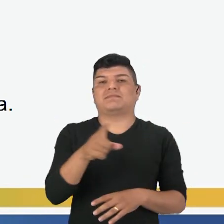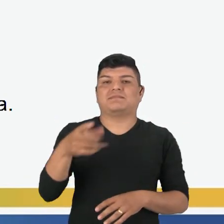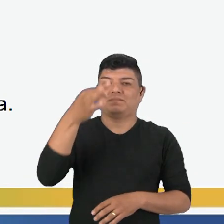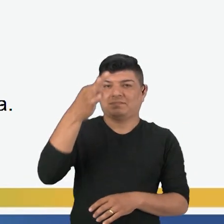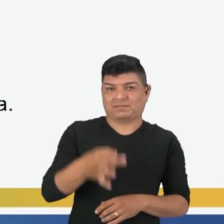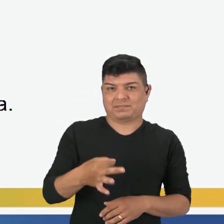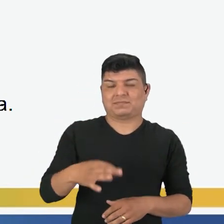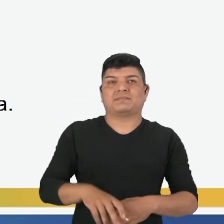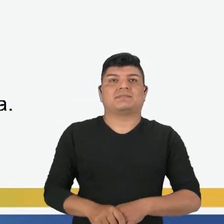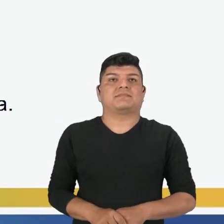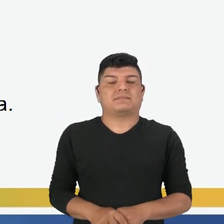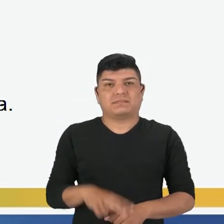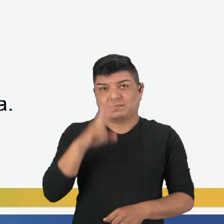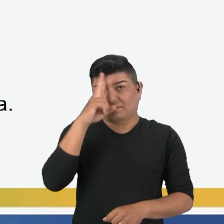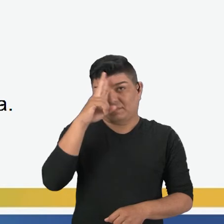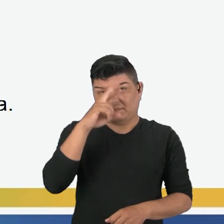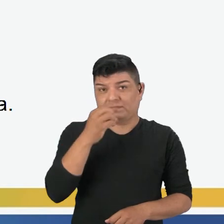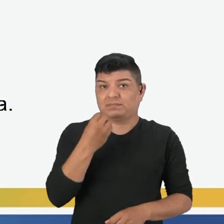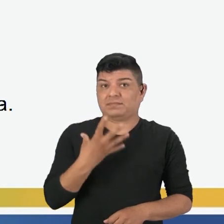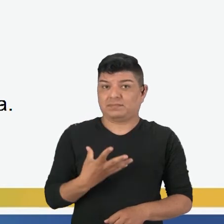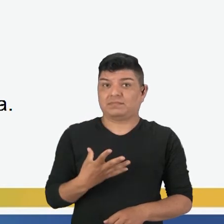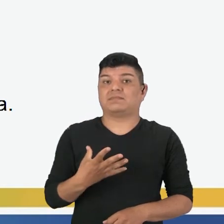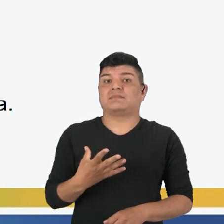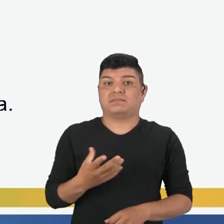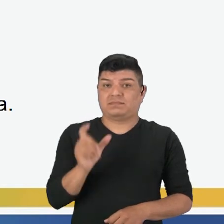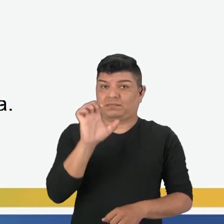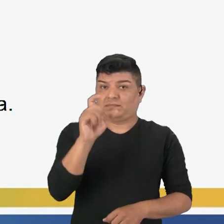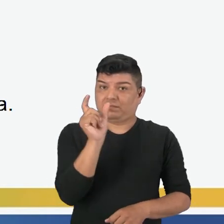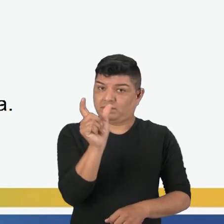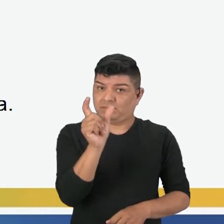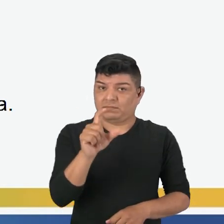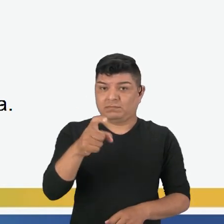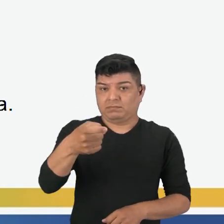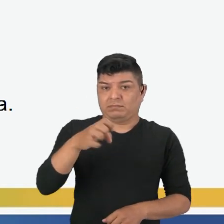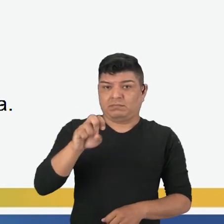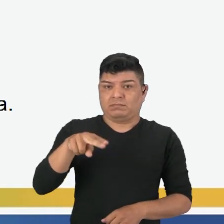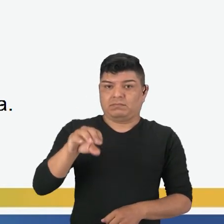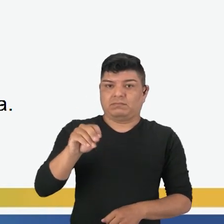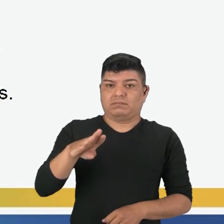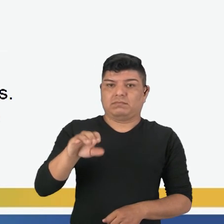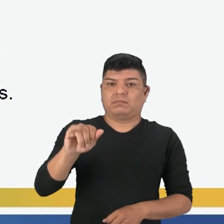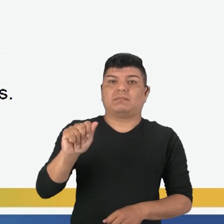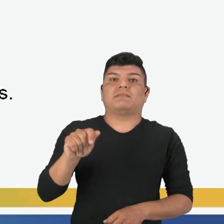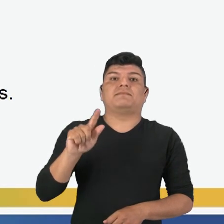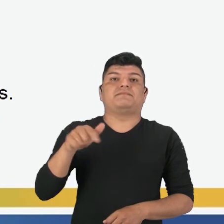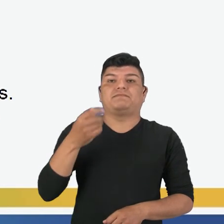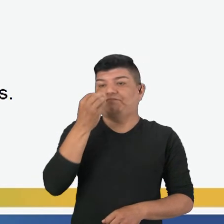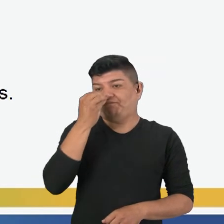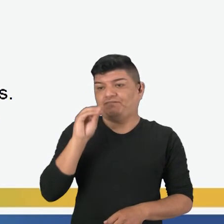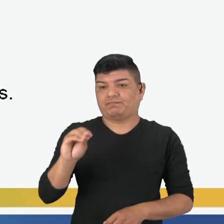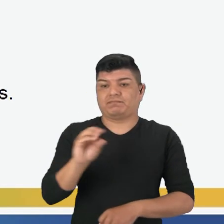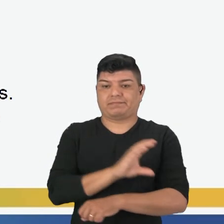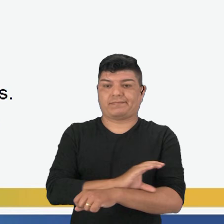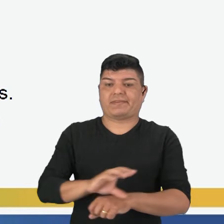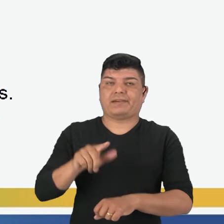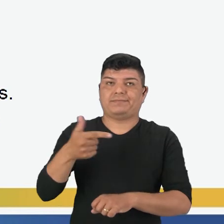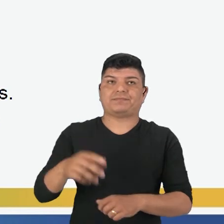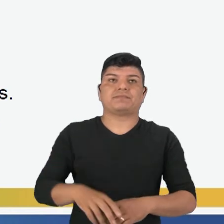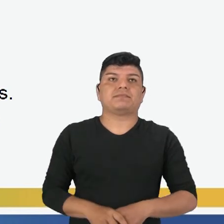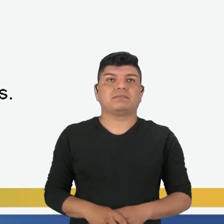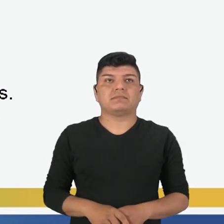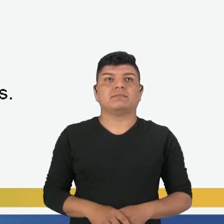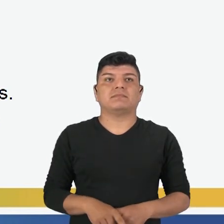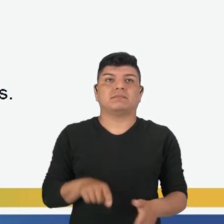que acertou. E lembra bem, xenofobia, né? Aversão à cultura estrangeira. Vamos para a segunda questão? O Brasil